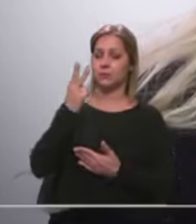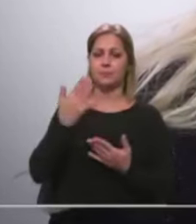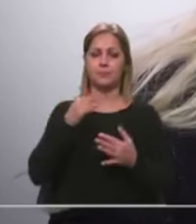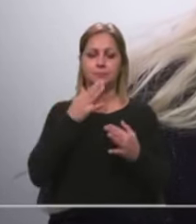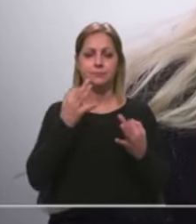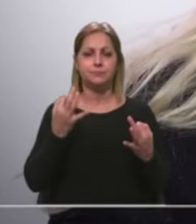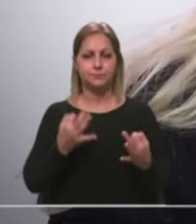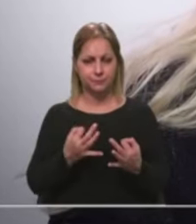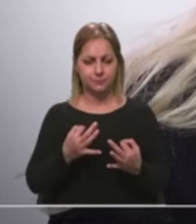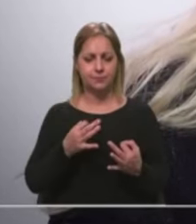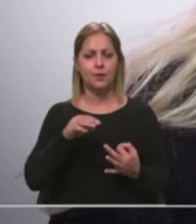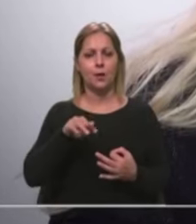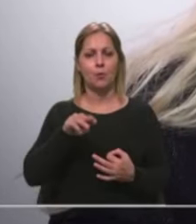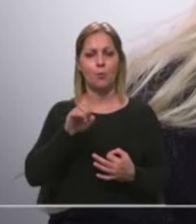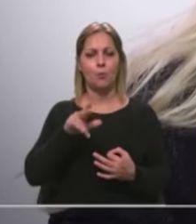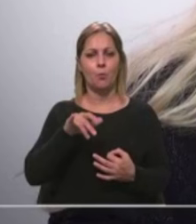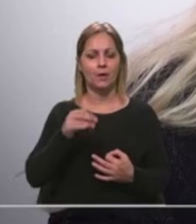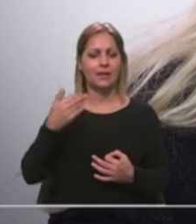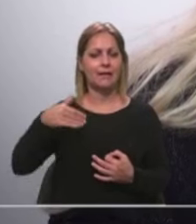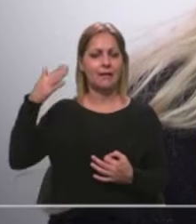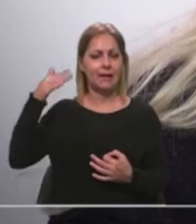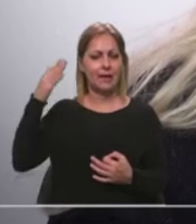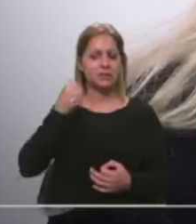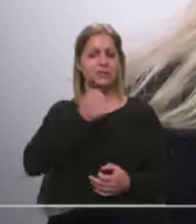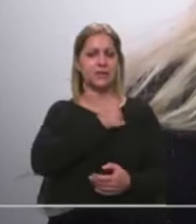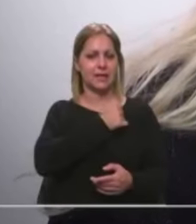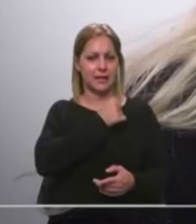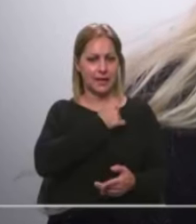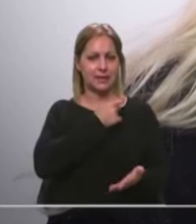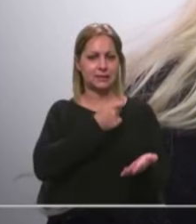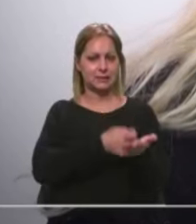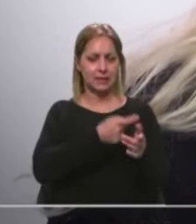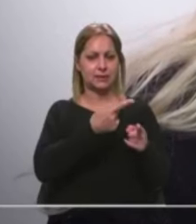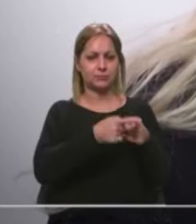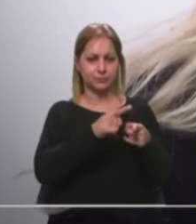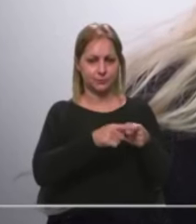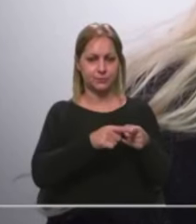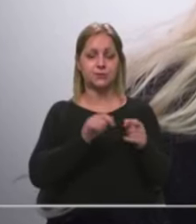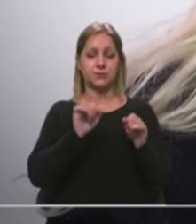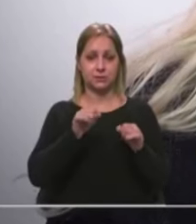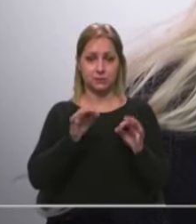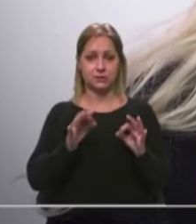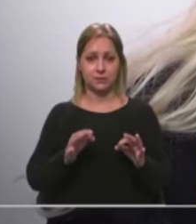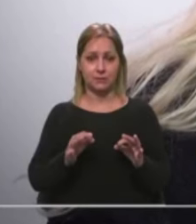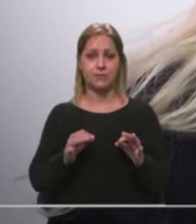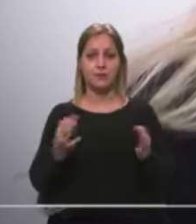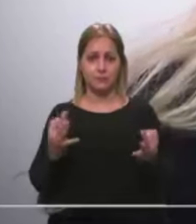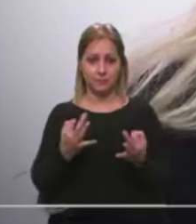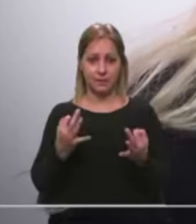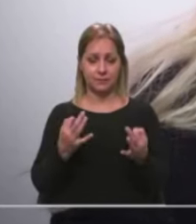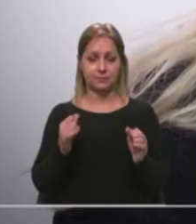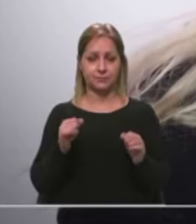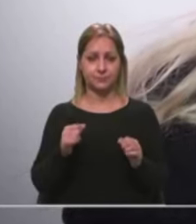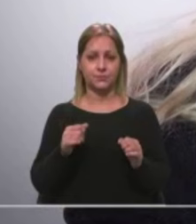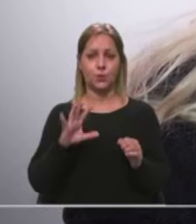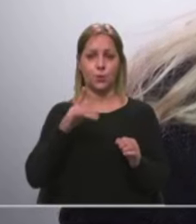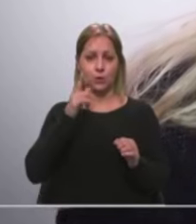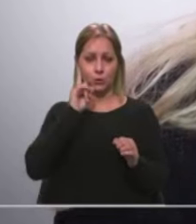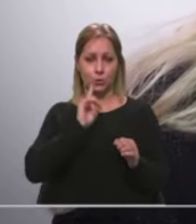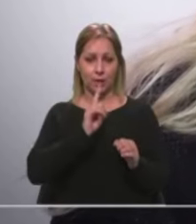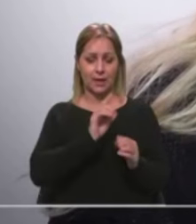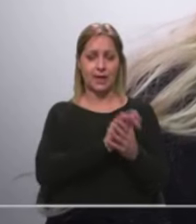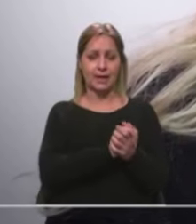que a m outros tempos arrendou uma casa à família Valente sim é verdade ela quando estava